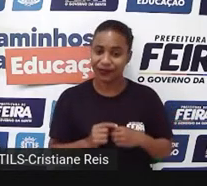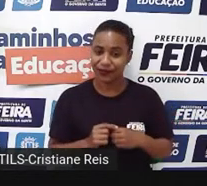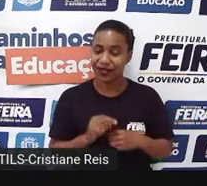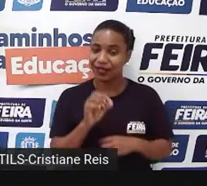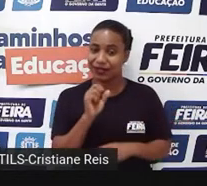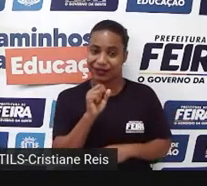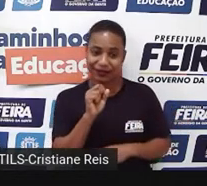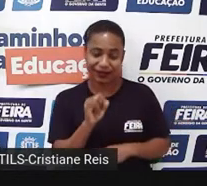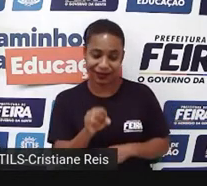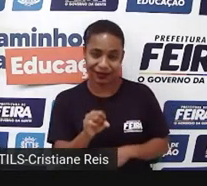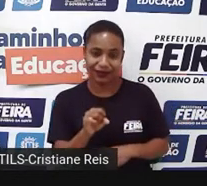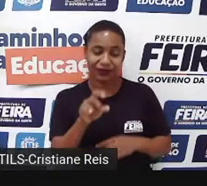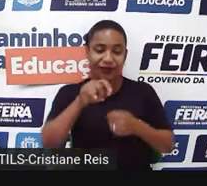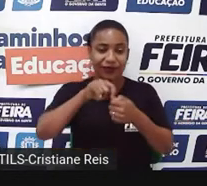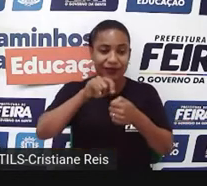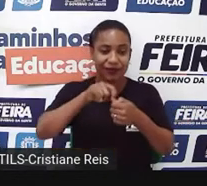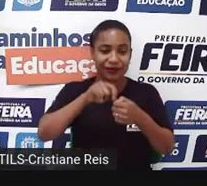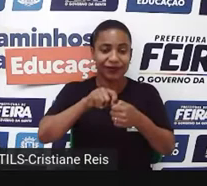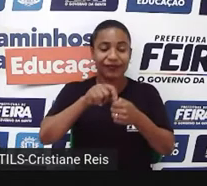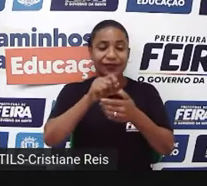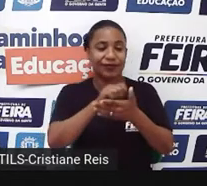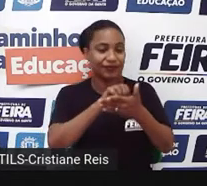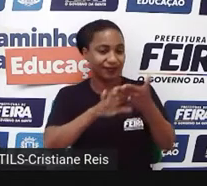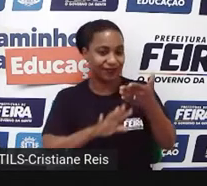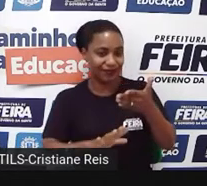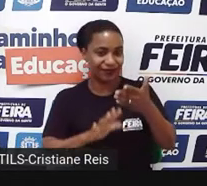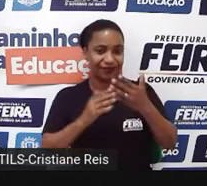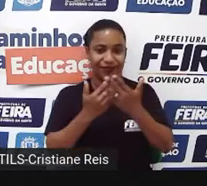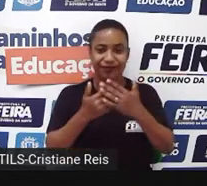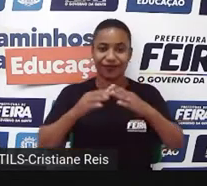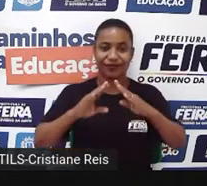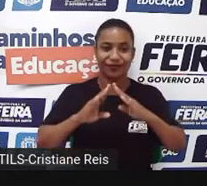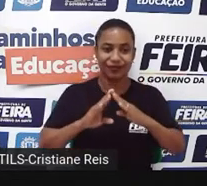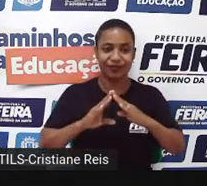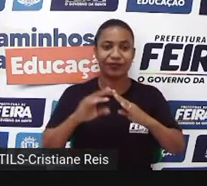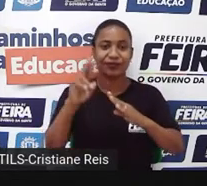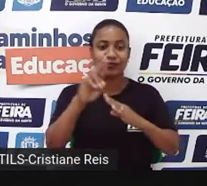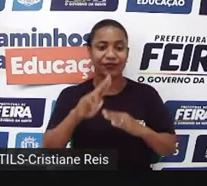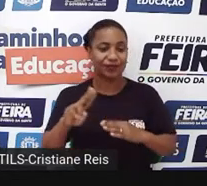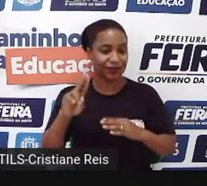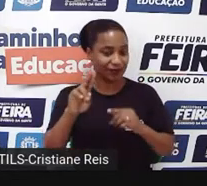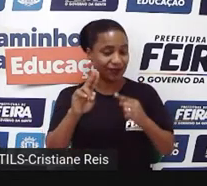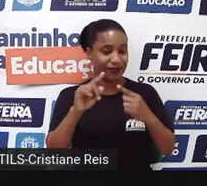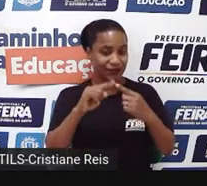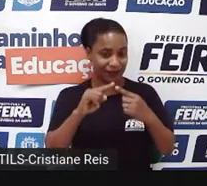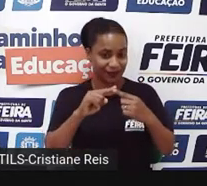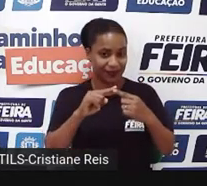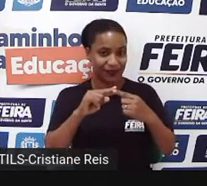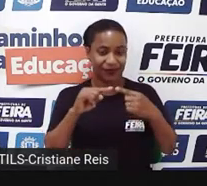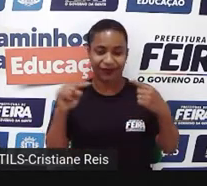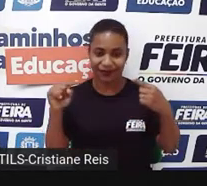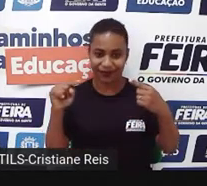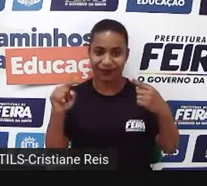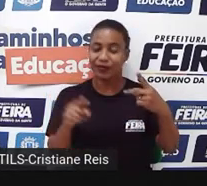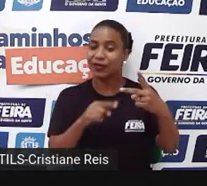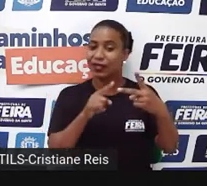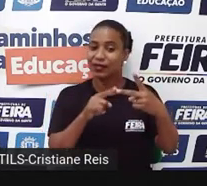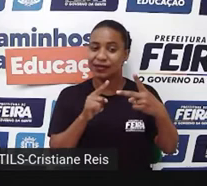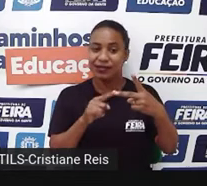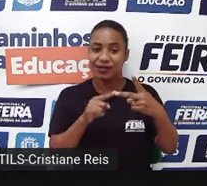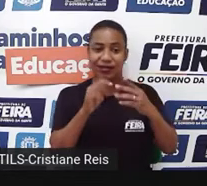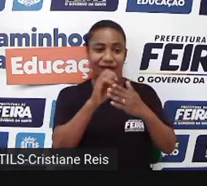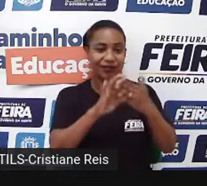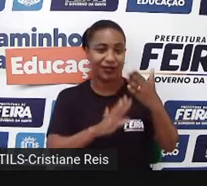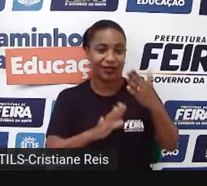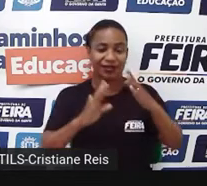você vá realizar atividades de classe, pode colocar o título Class Exercise. Atividade